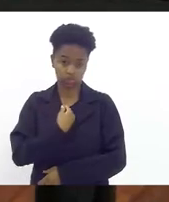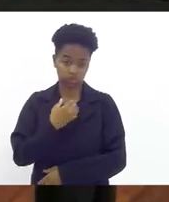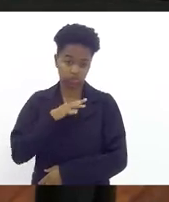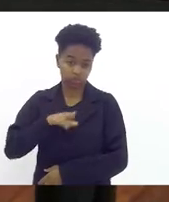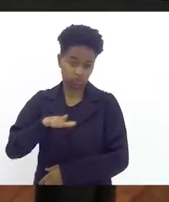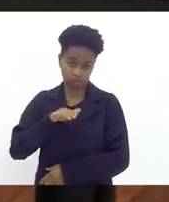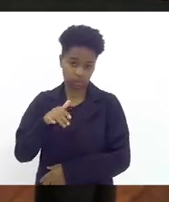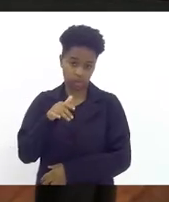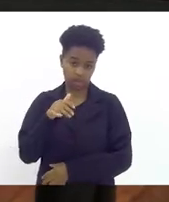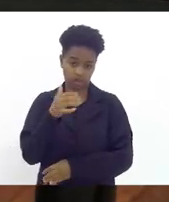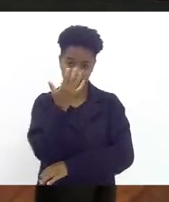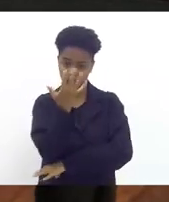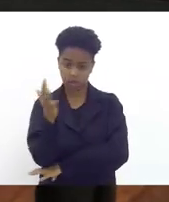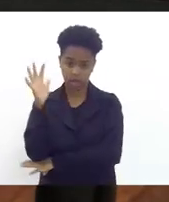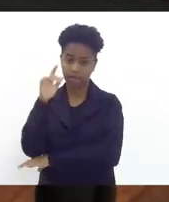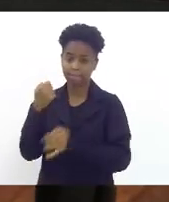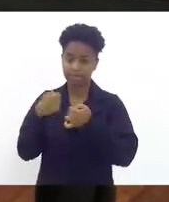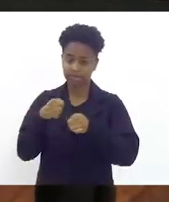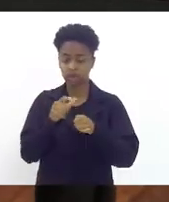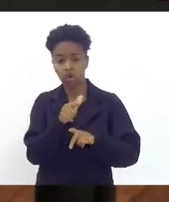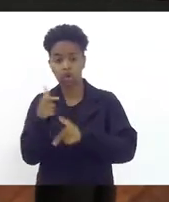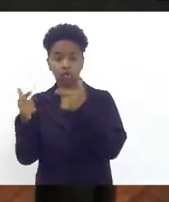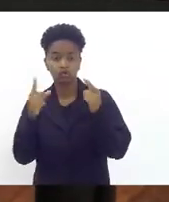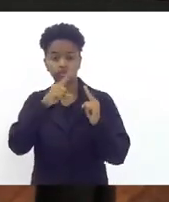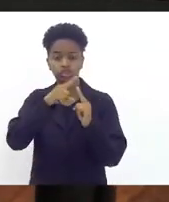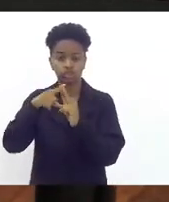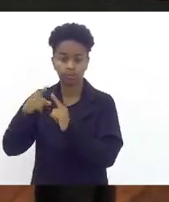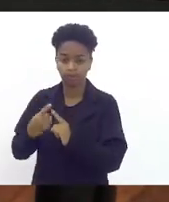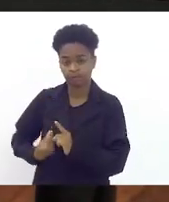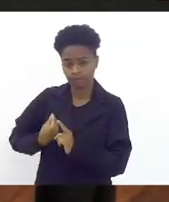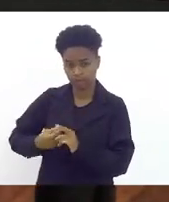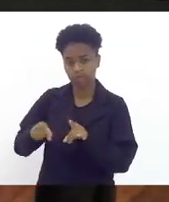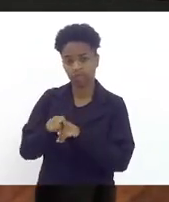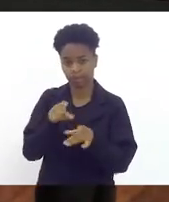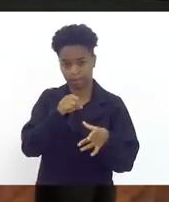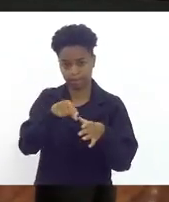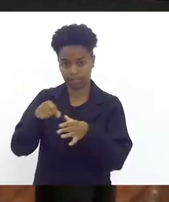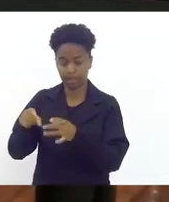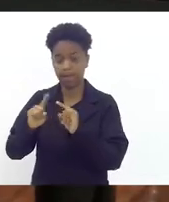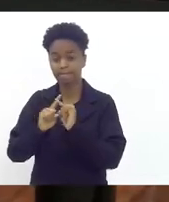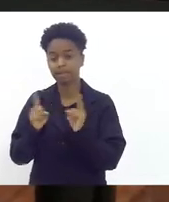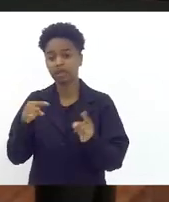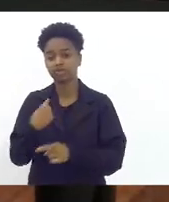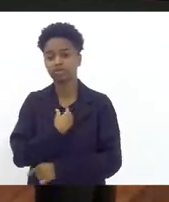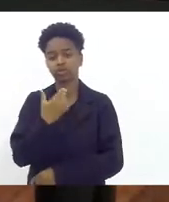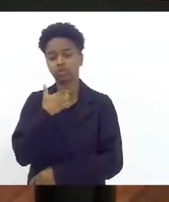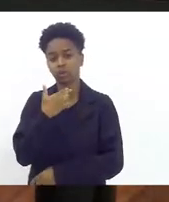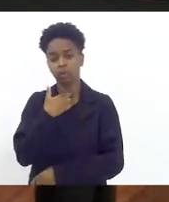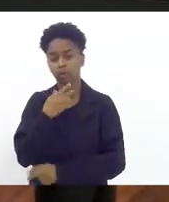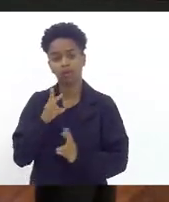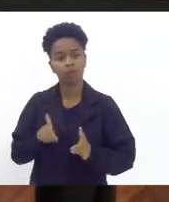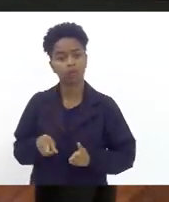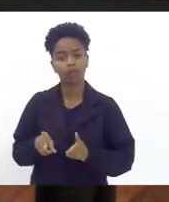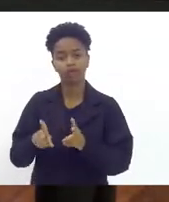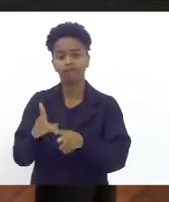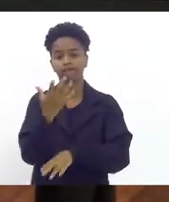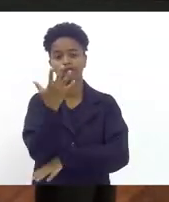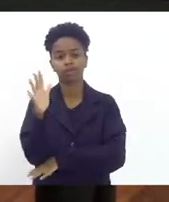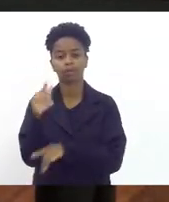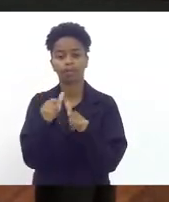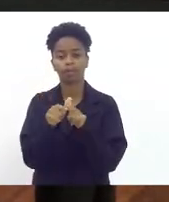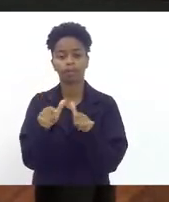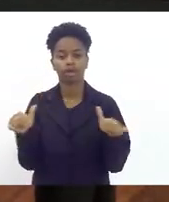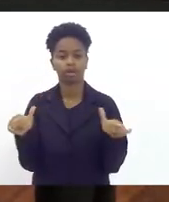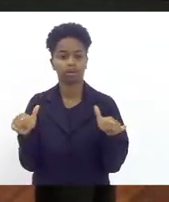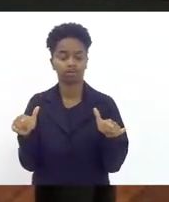gente tem que plantar outras formas de vidas também e Mas a gente não pode continuar tendo florestas vazias